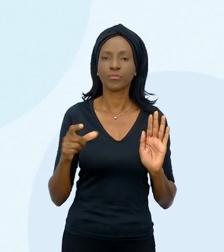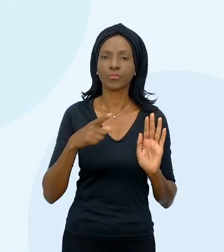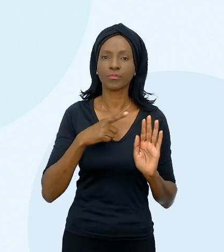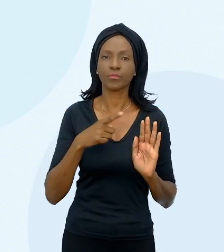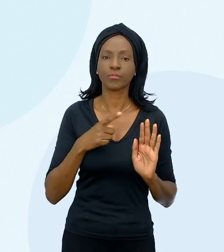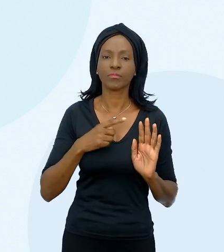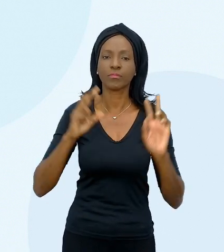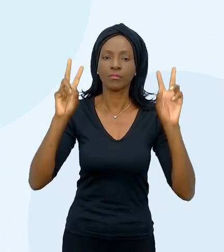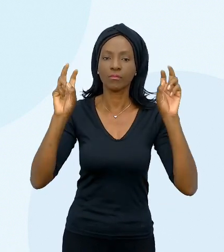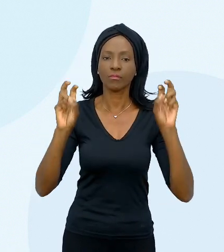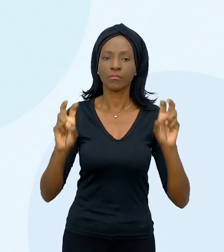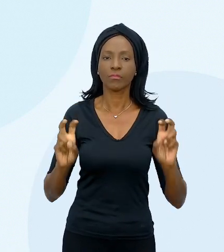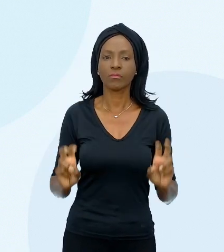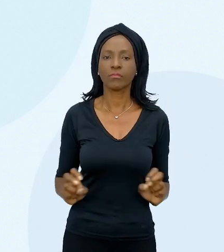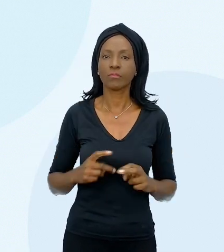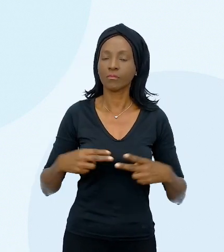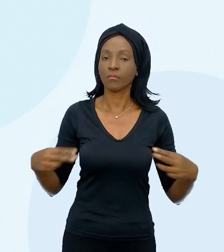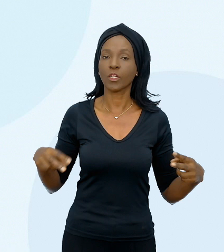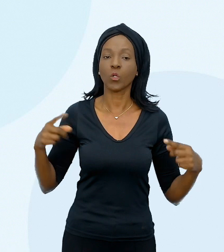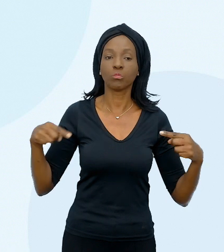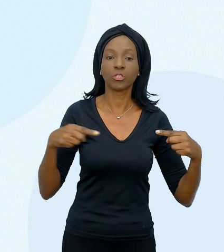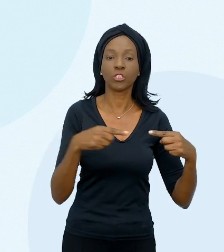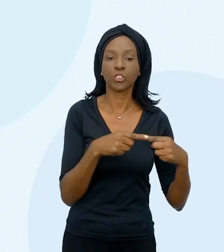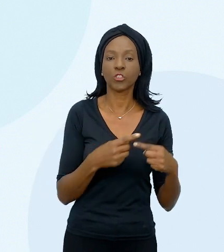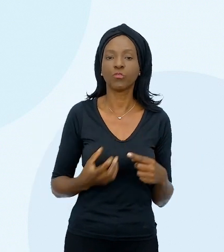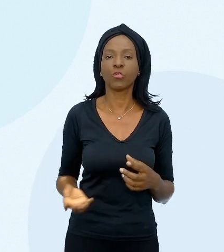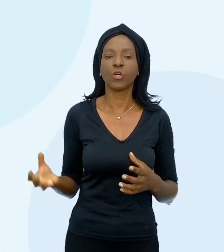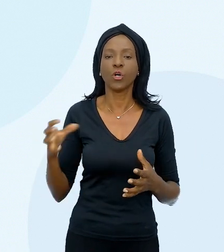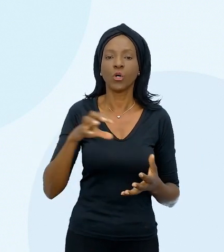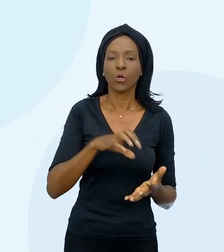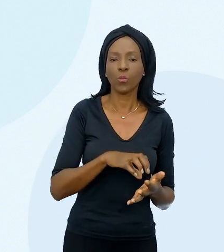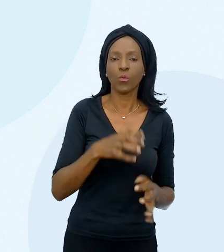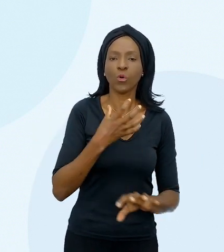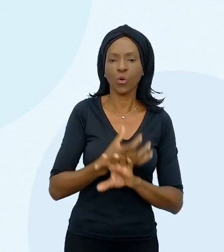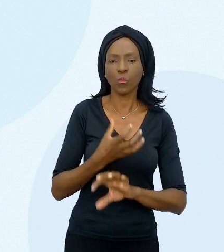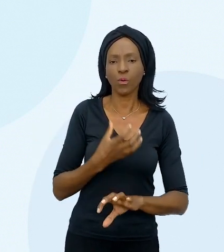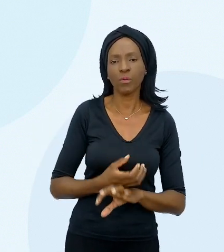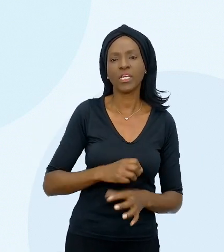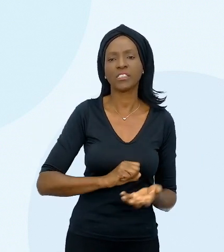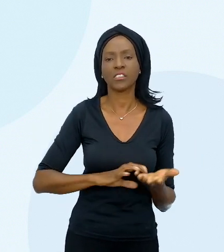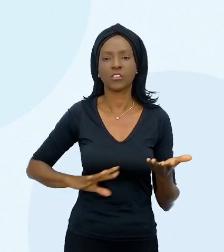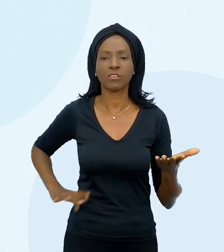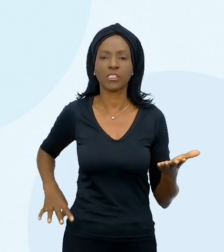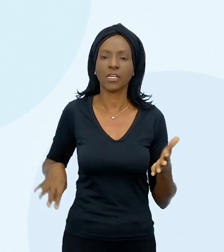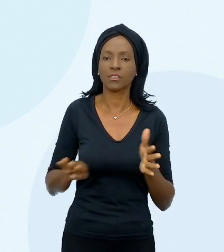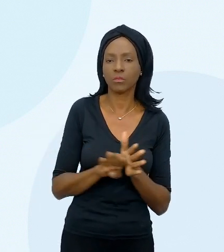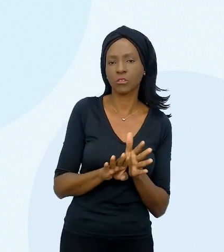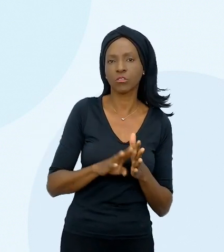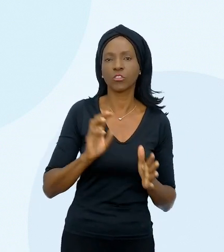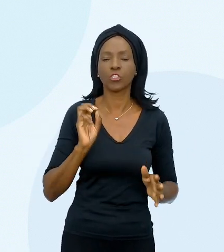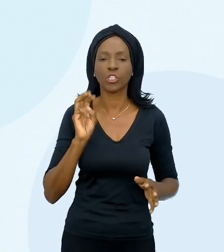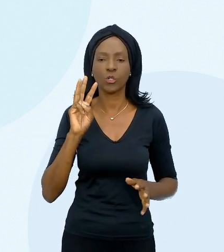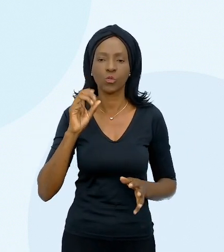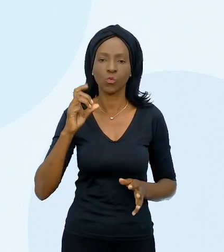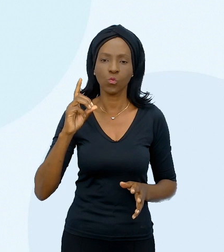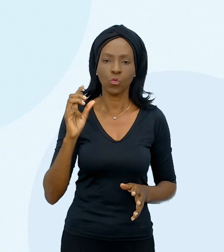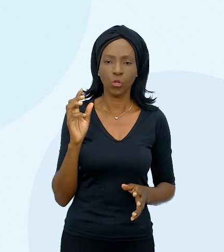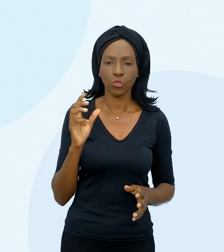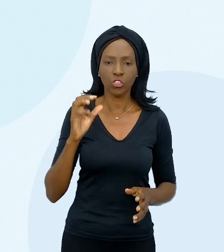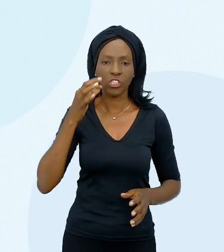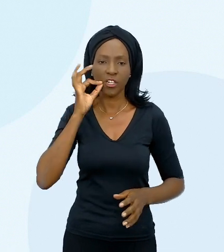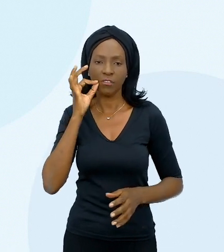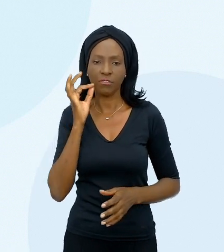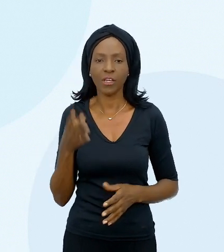os temas, objetivos, componentes e atividades da metodologia Word Café, metodologias ativas, o conceito de